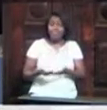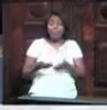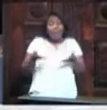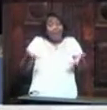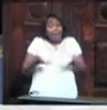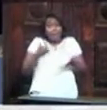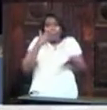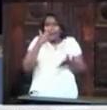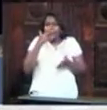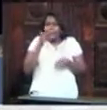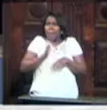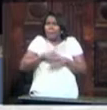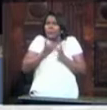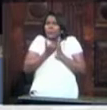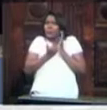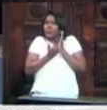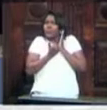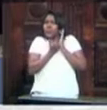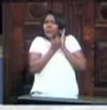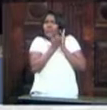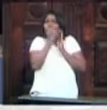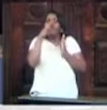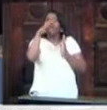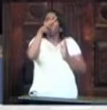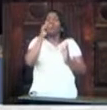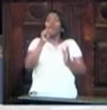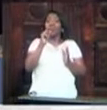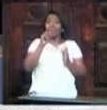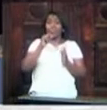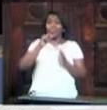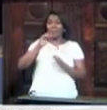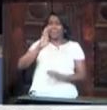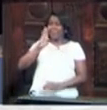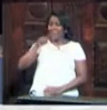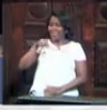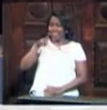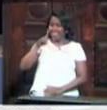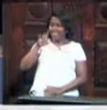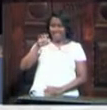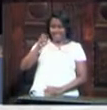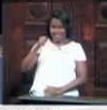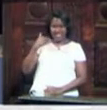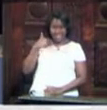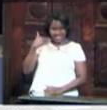intensidade, quando o BNDES tenta impor